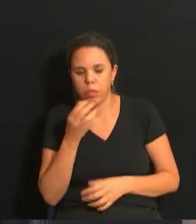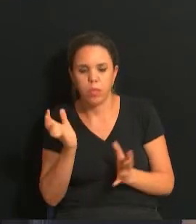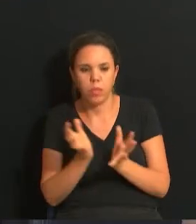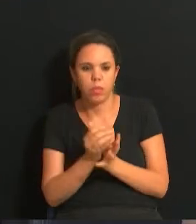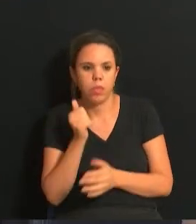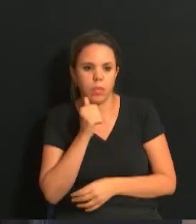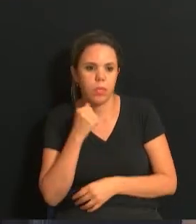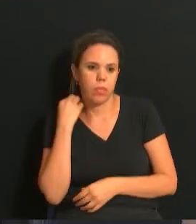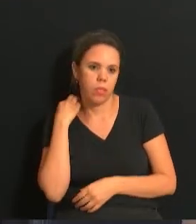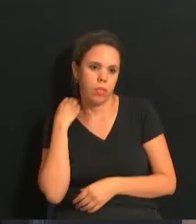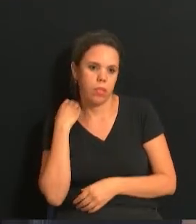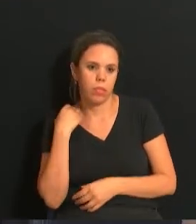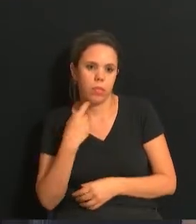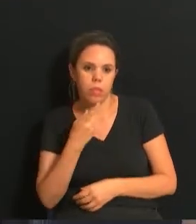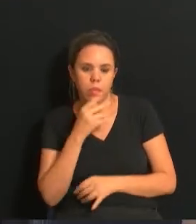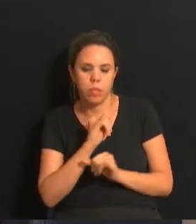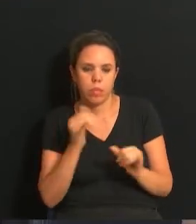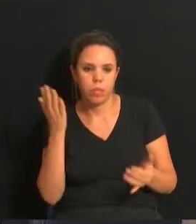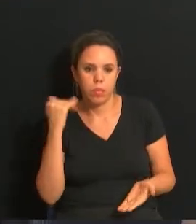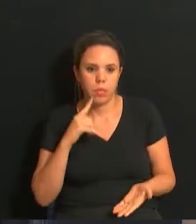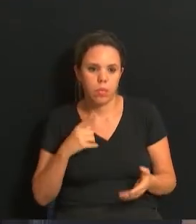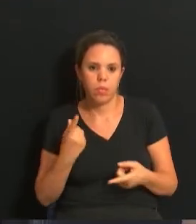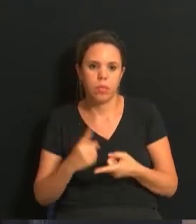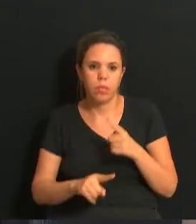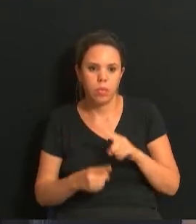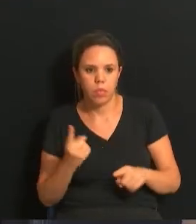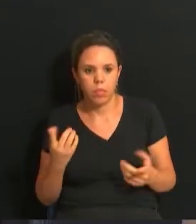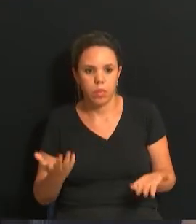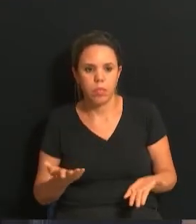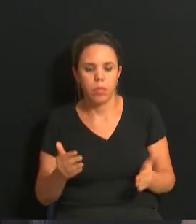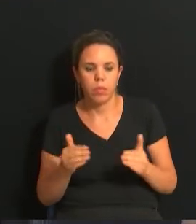Mulher. Então, eu queria saber se tem acordo com relação a isso,